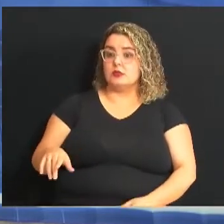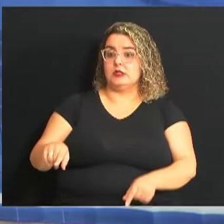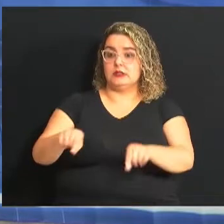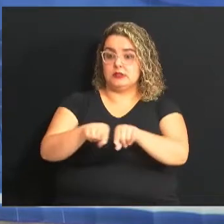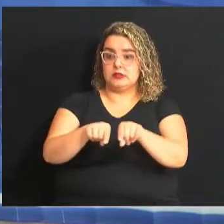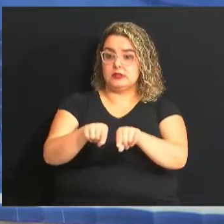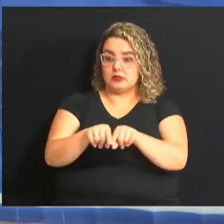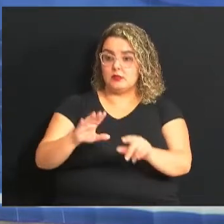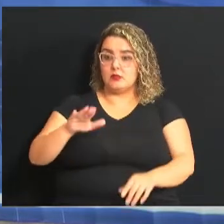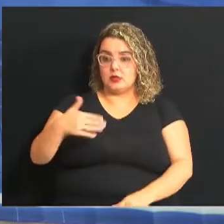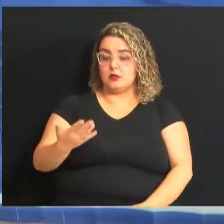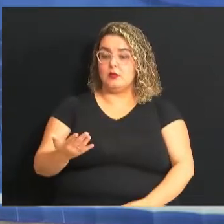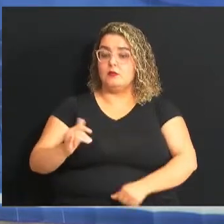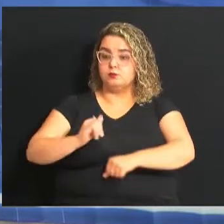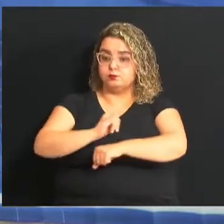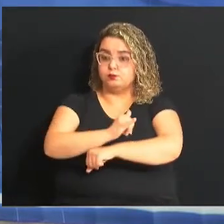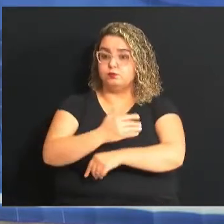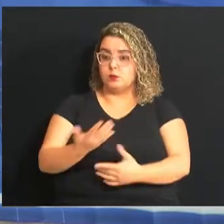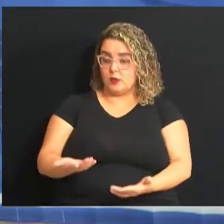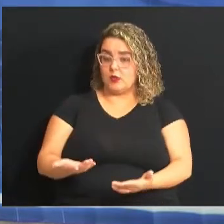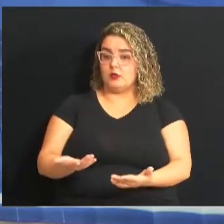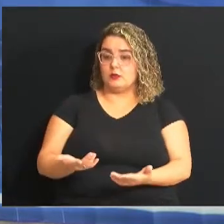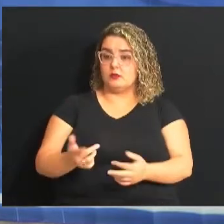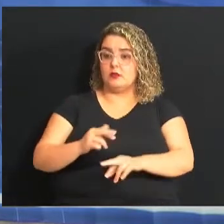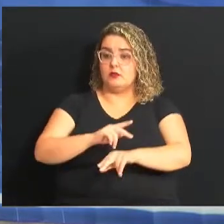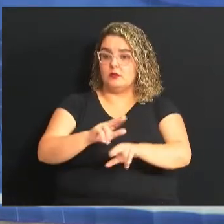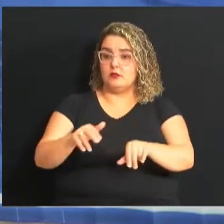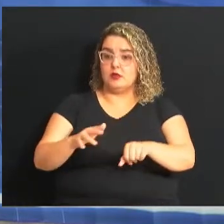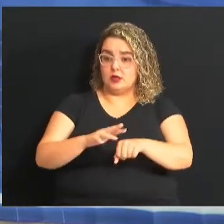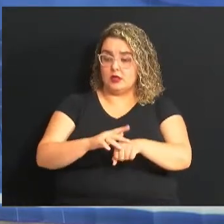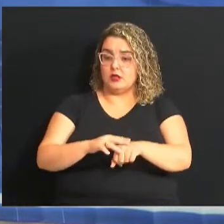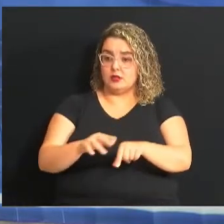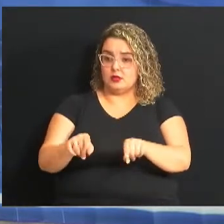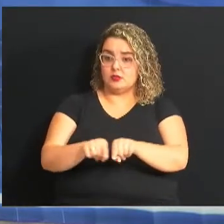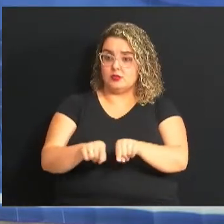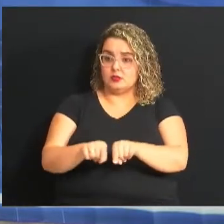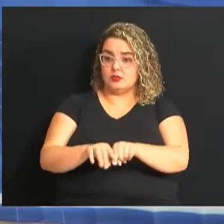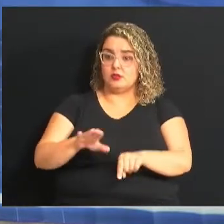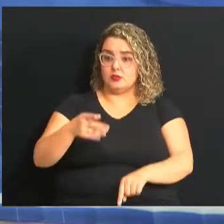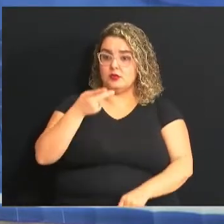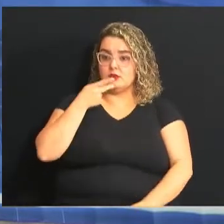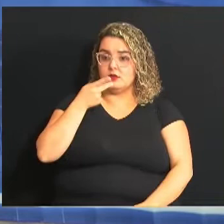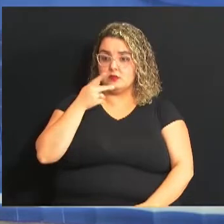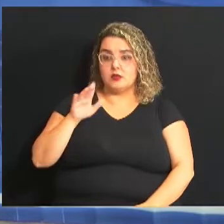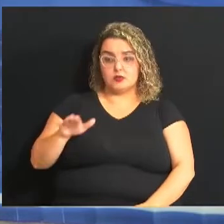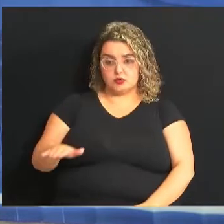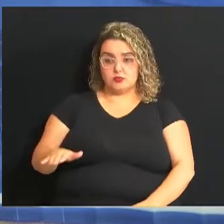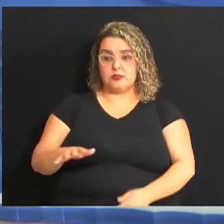quando está obeso, também aparece uma série aí de doença, quando se fala dos nossos pequenos?